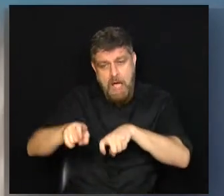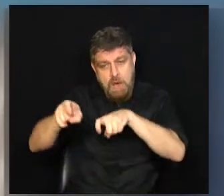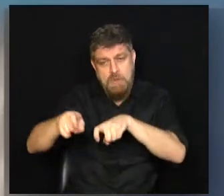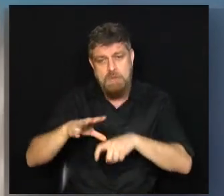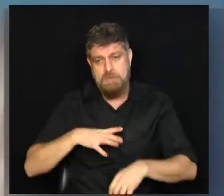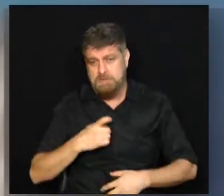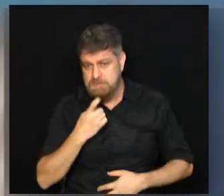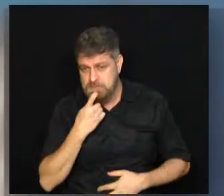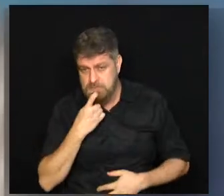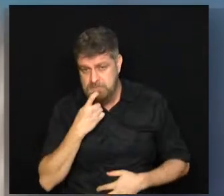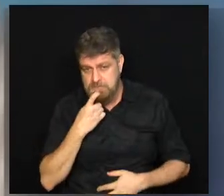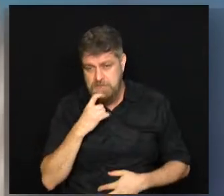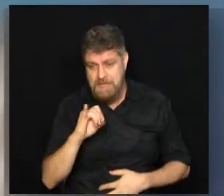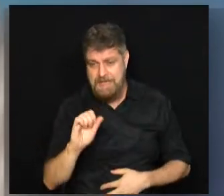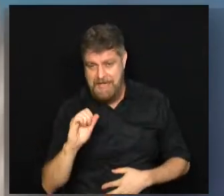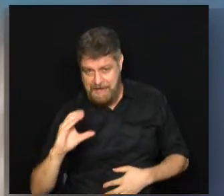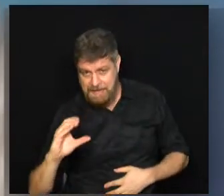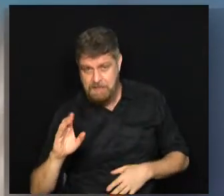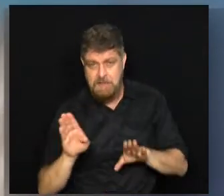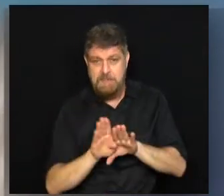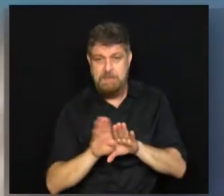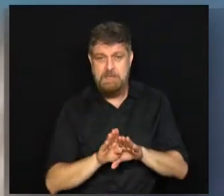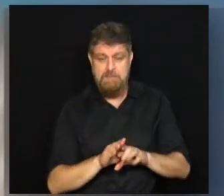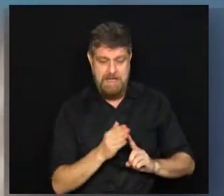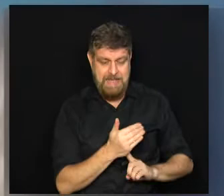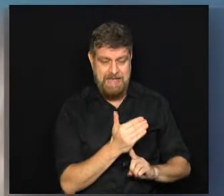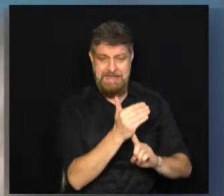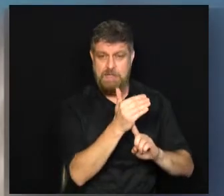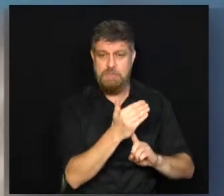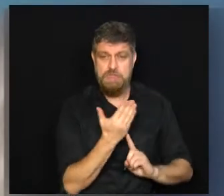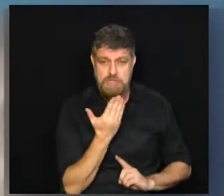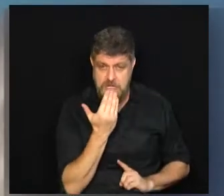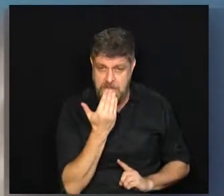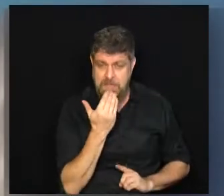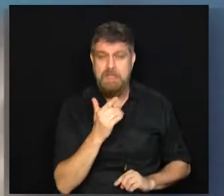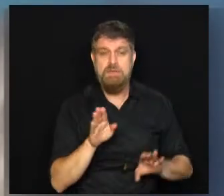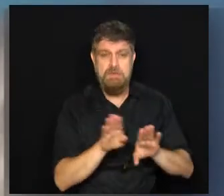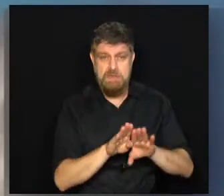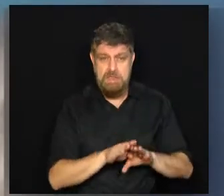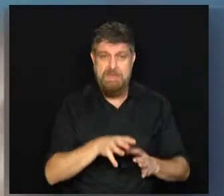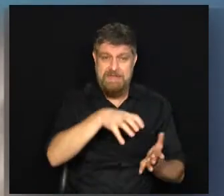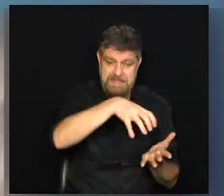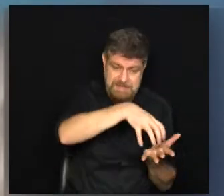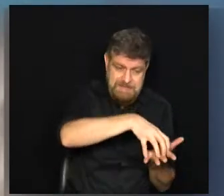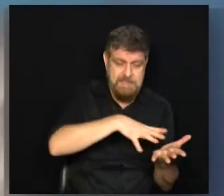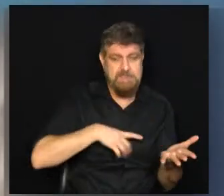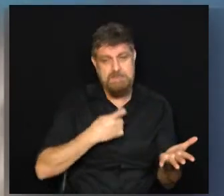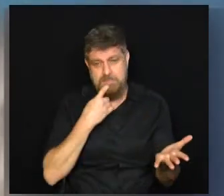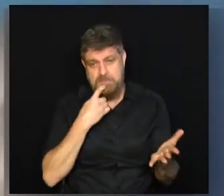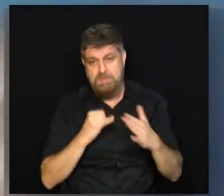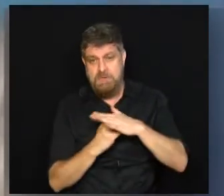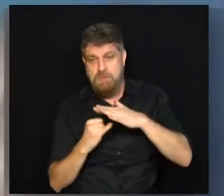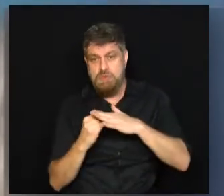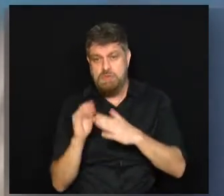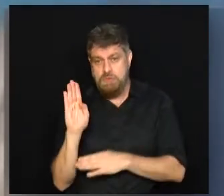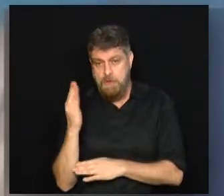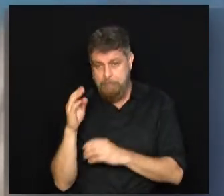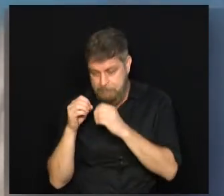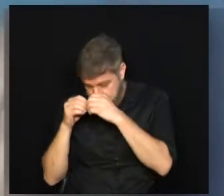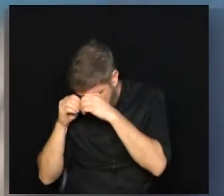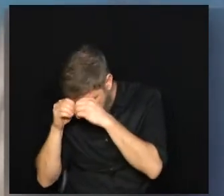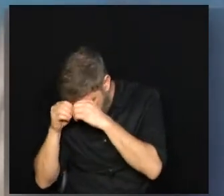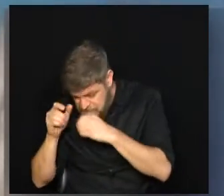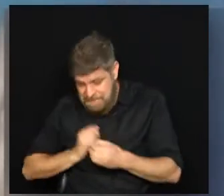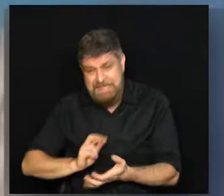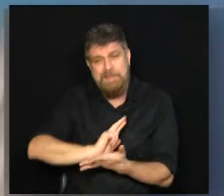o Instituto em Tecnologia de Alimentos, que também tem sede aqui em Campinas, o Instituto Biológico, mas nós temos